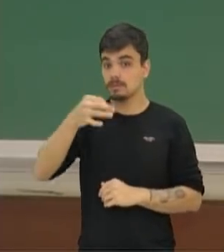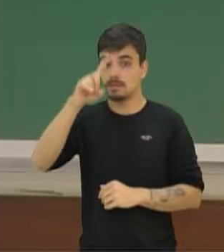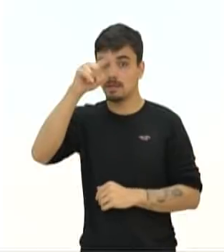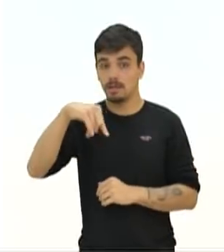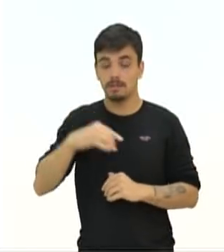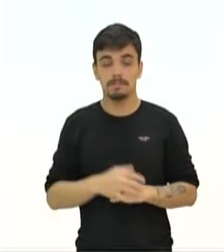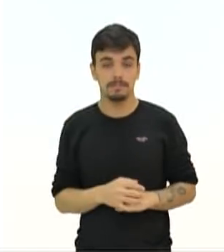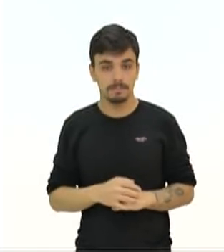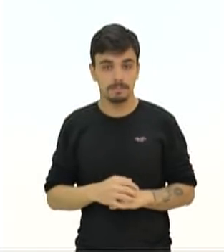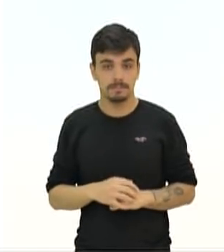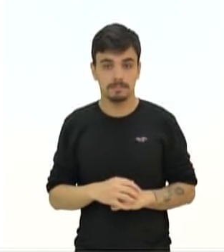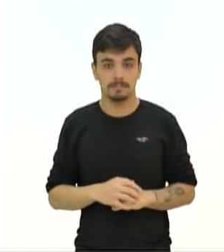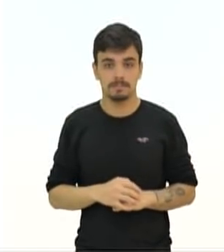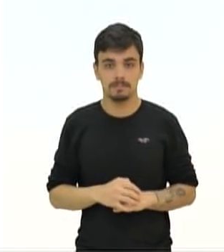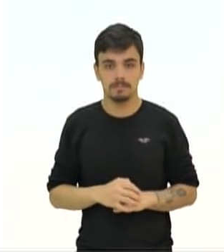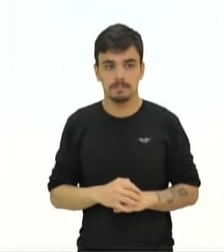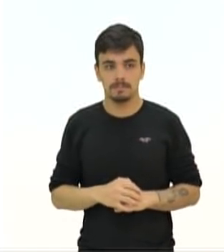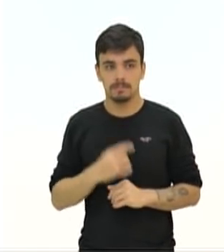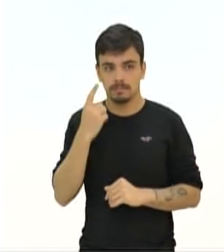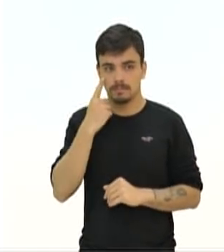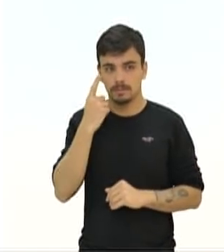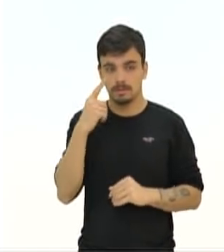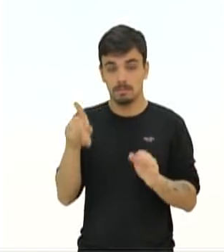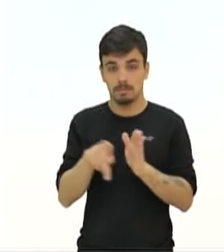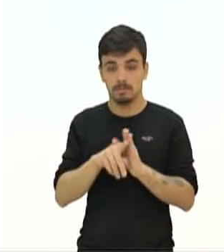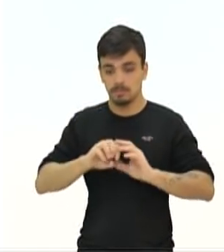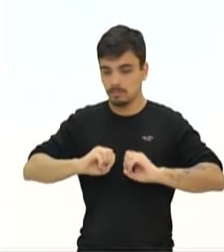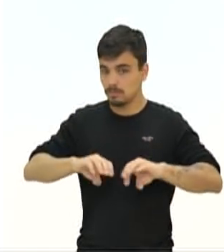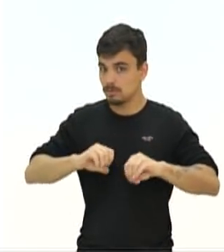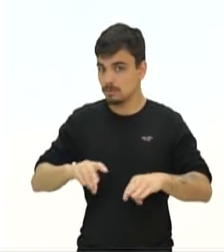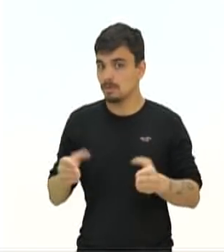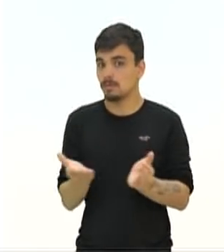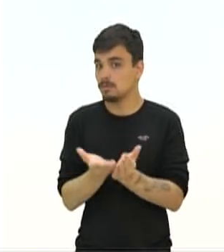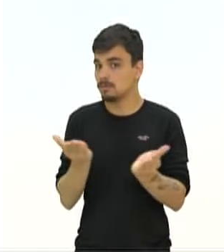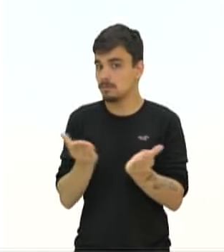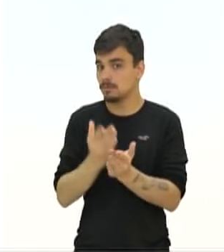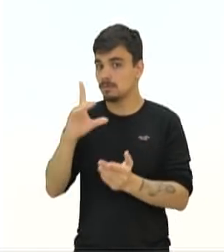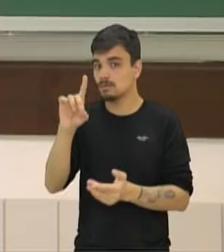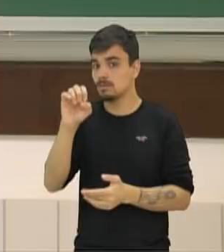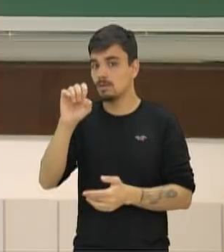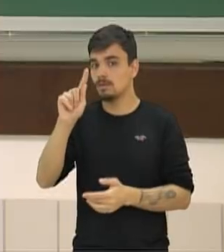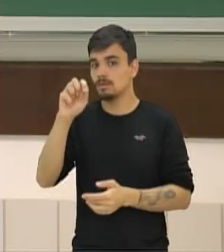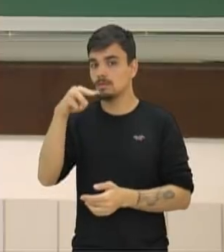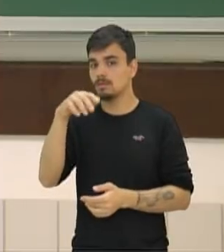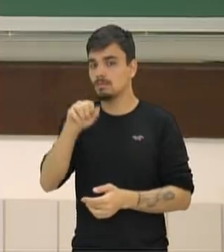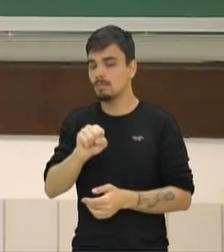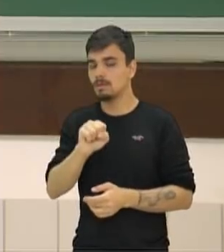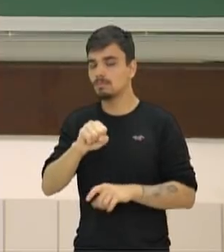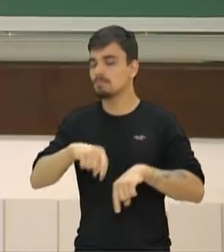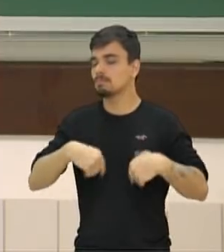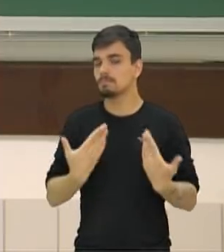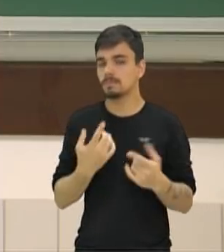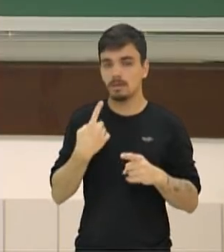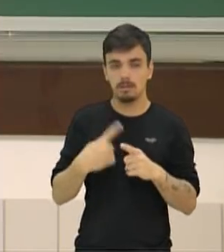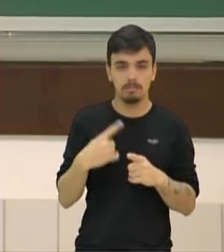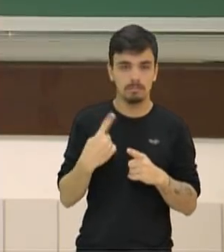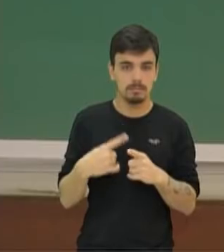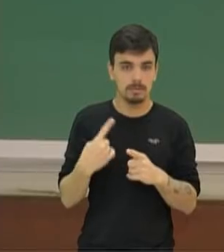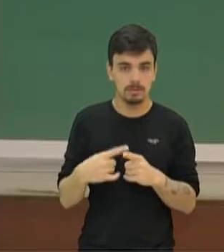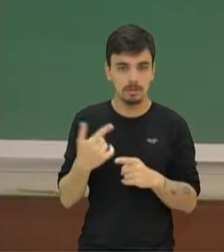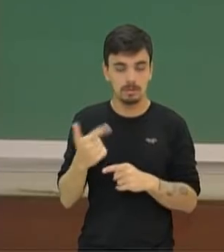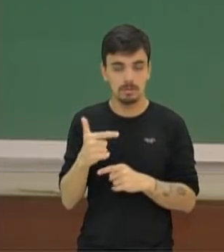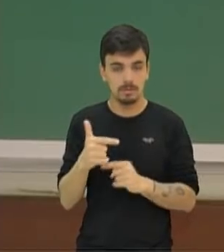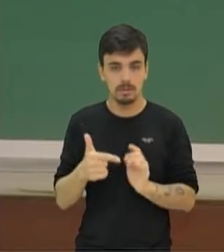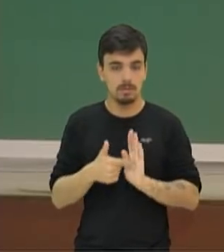é, né, os dogmas do cristianismo, a alternativa A, né? Até porque eles não pretendiam